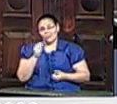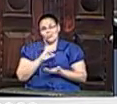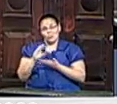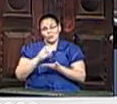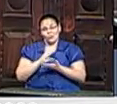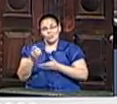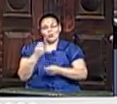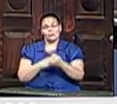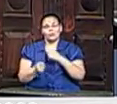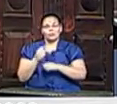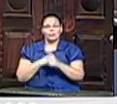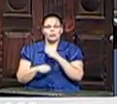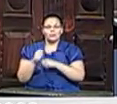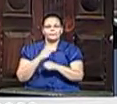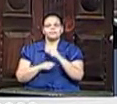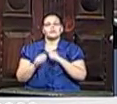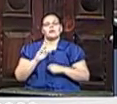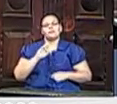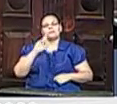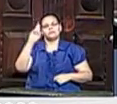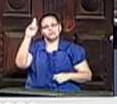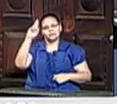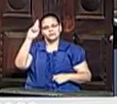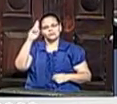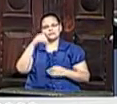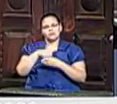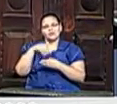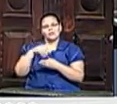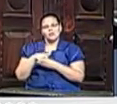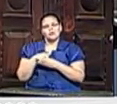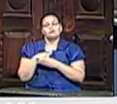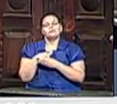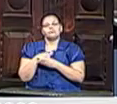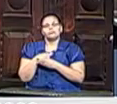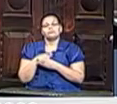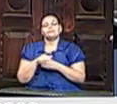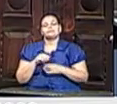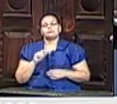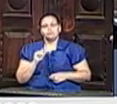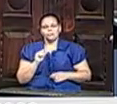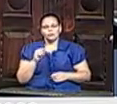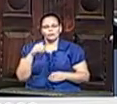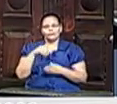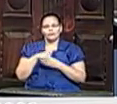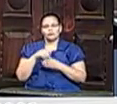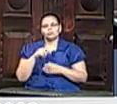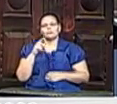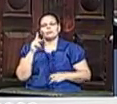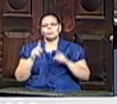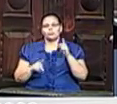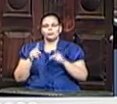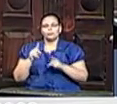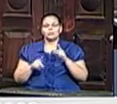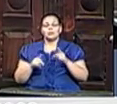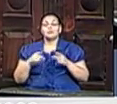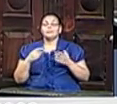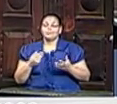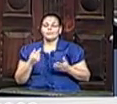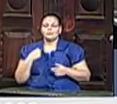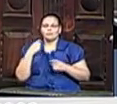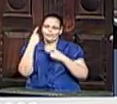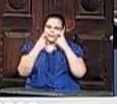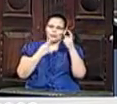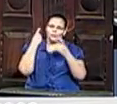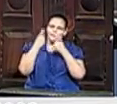desvirtua as representações eleitas, desvirtua as representações oriundas do voto popular. Portanto, eu quero aqui dizer que estou